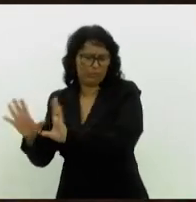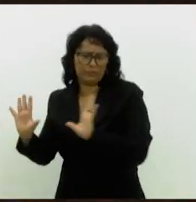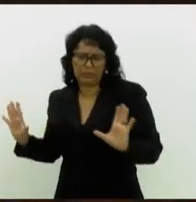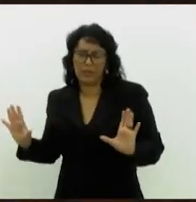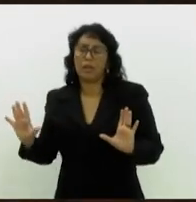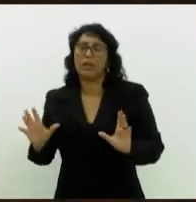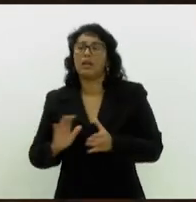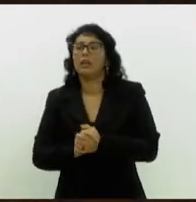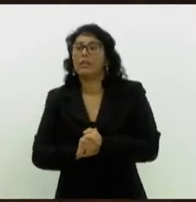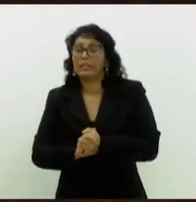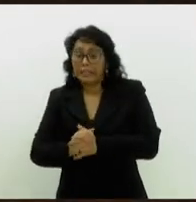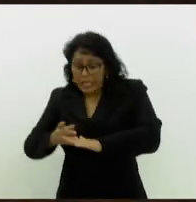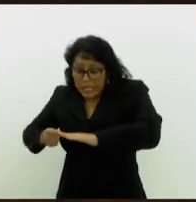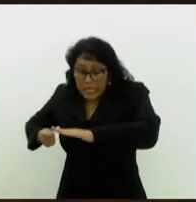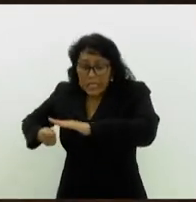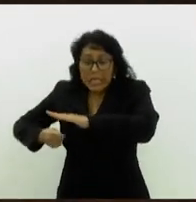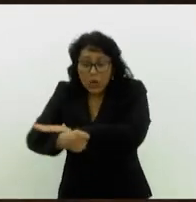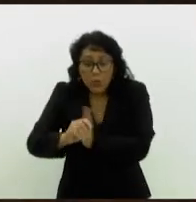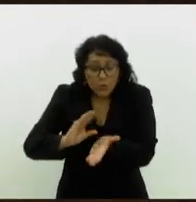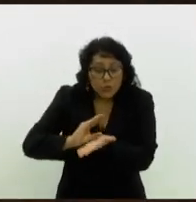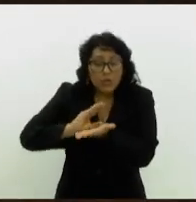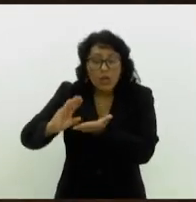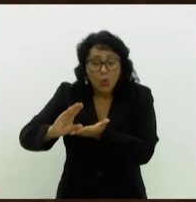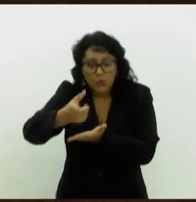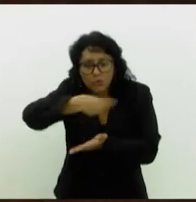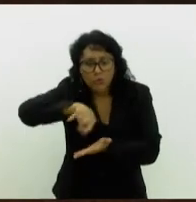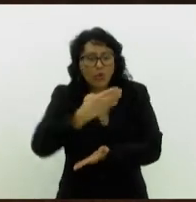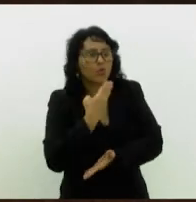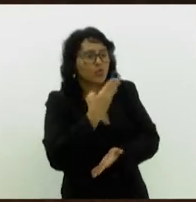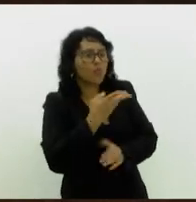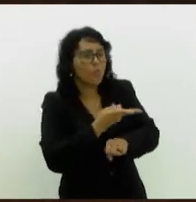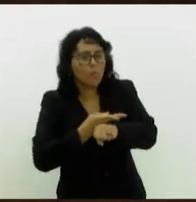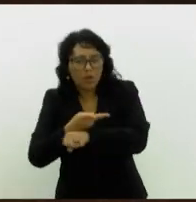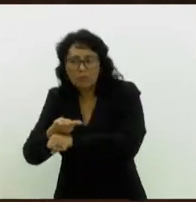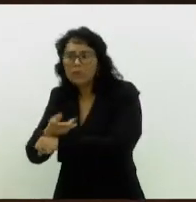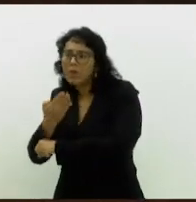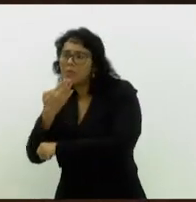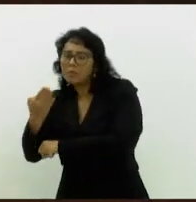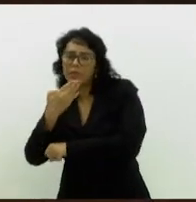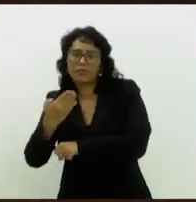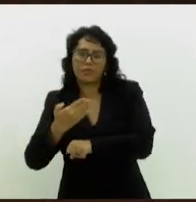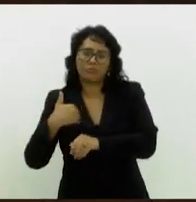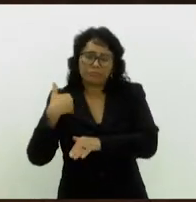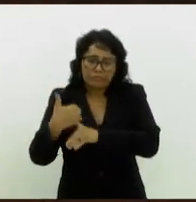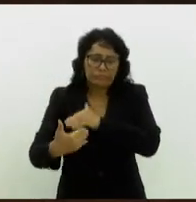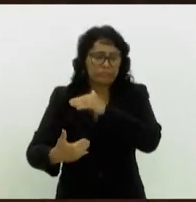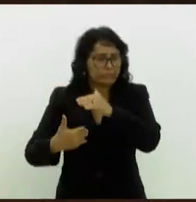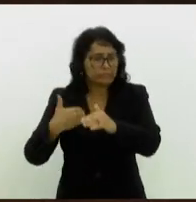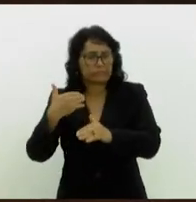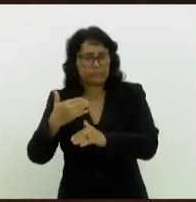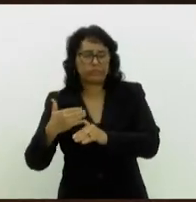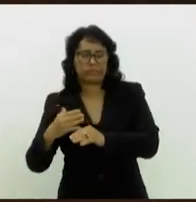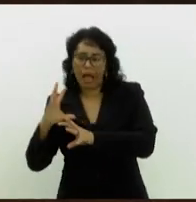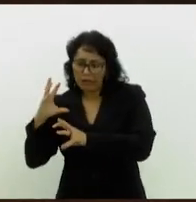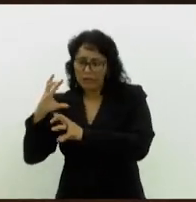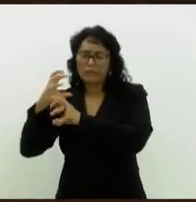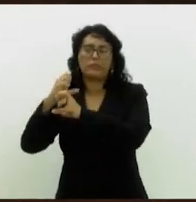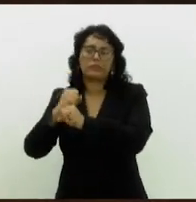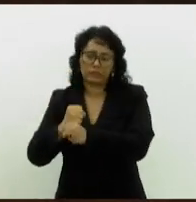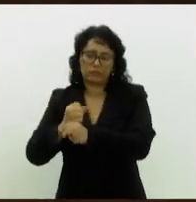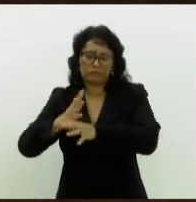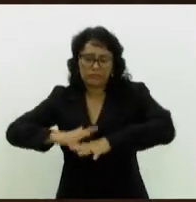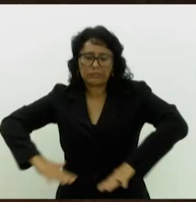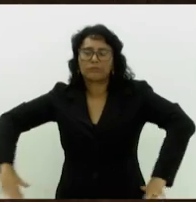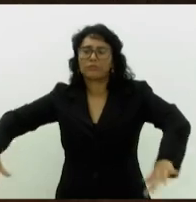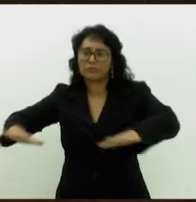recursos a gente corre atrás unificando os movimentos